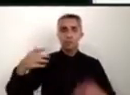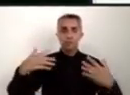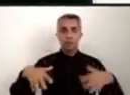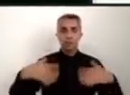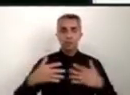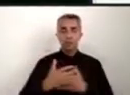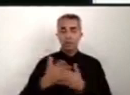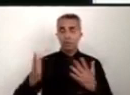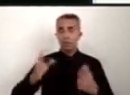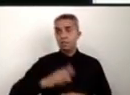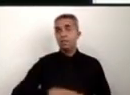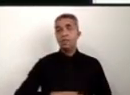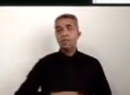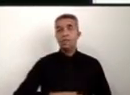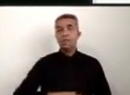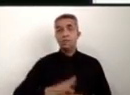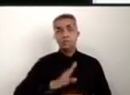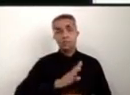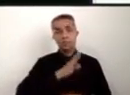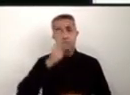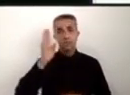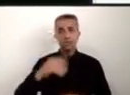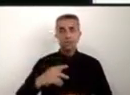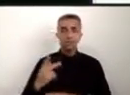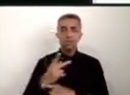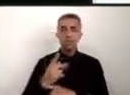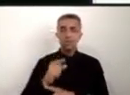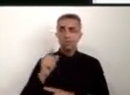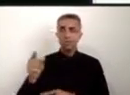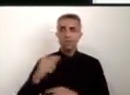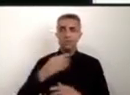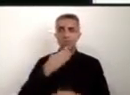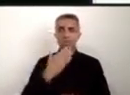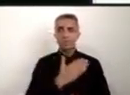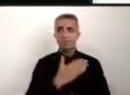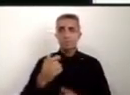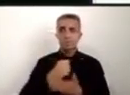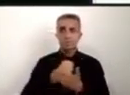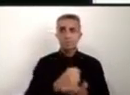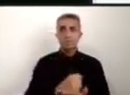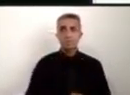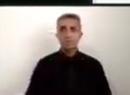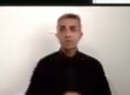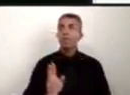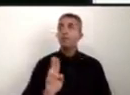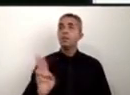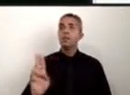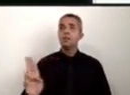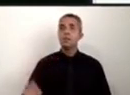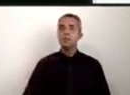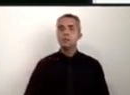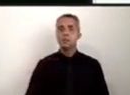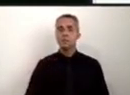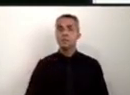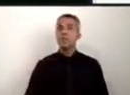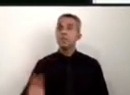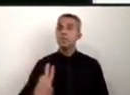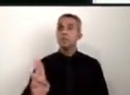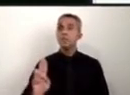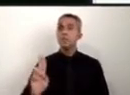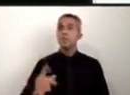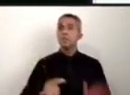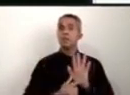inventou que o procuraram para pedir apoio. Diz aí, Emanuel Pinheiro, os nomes. Mostra uma